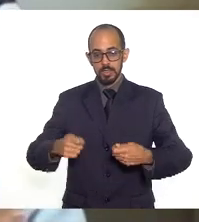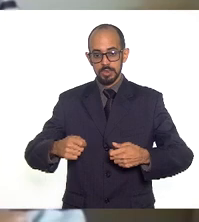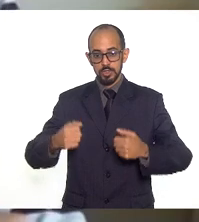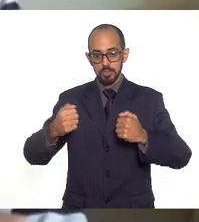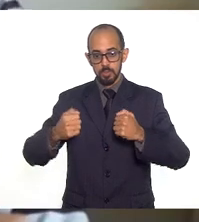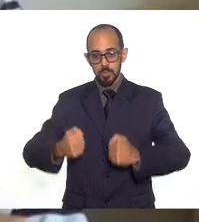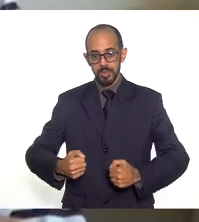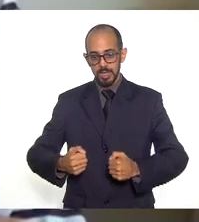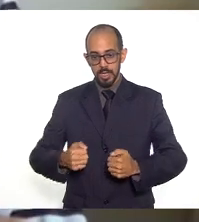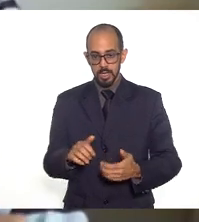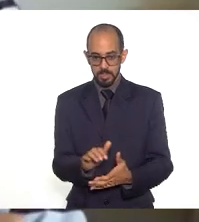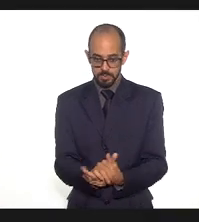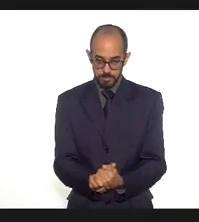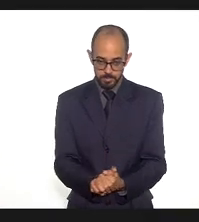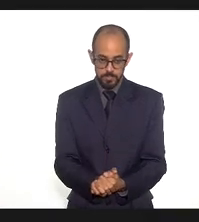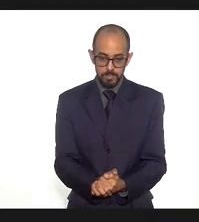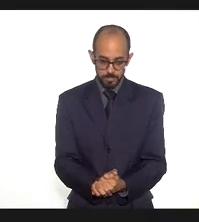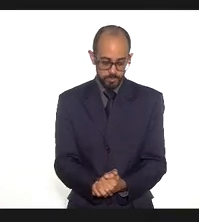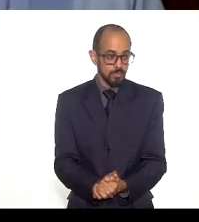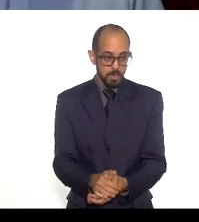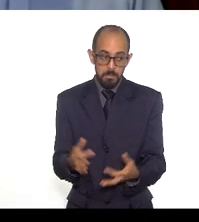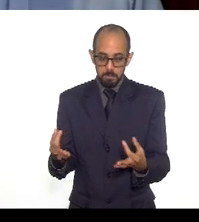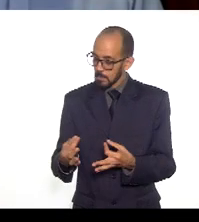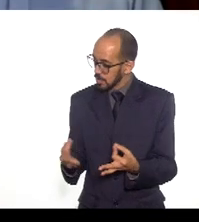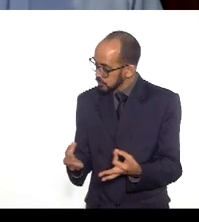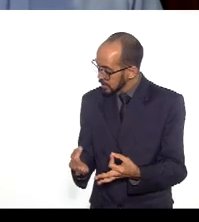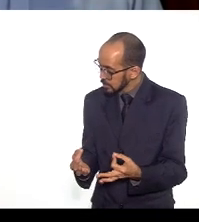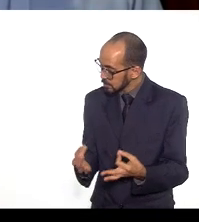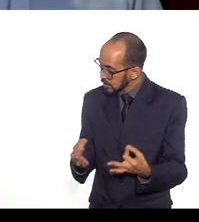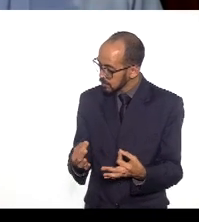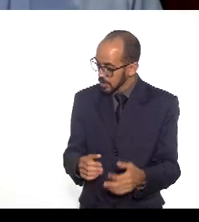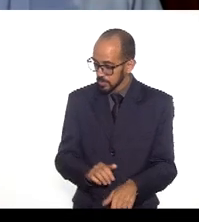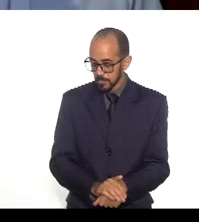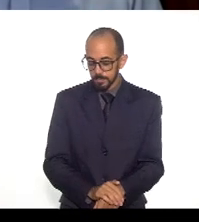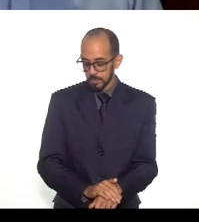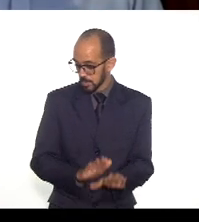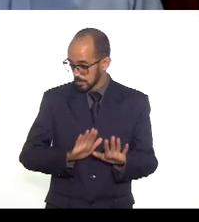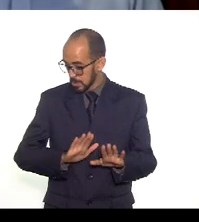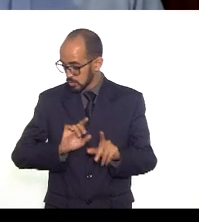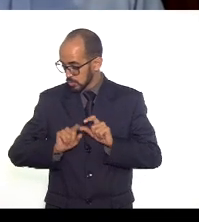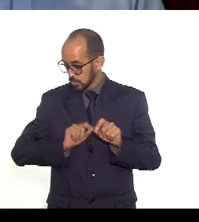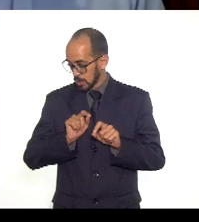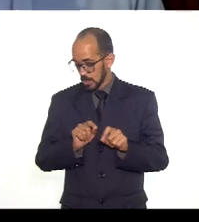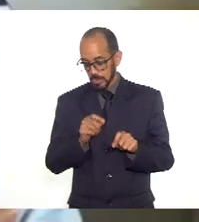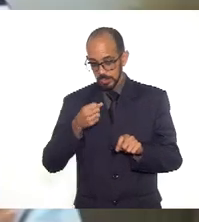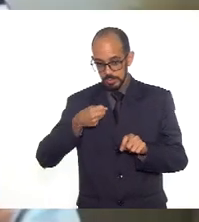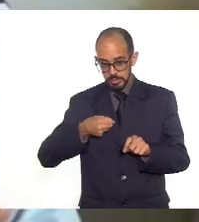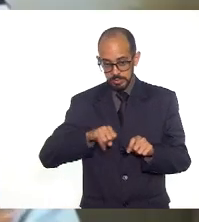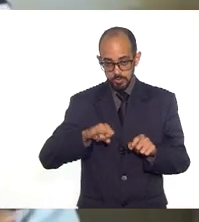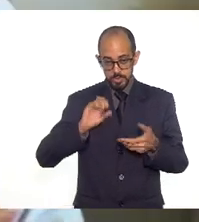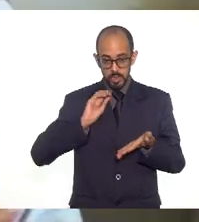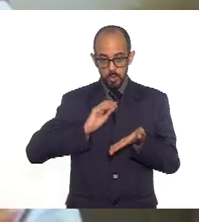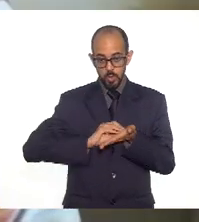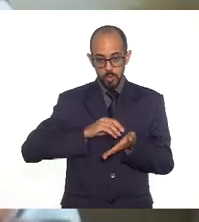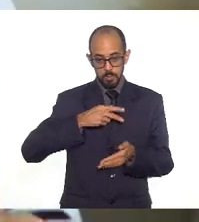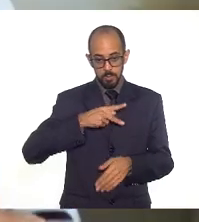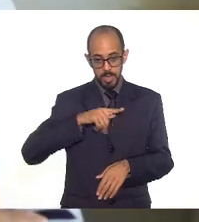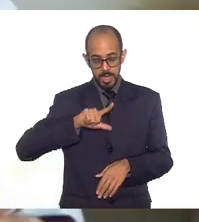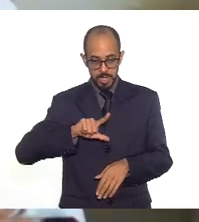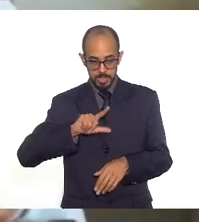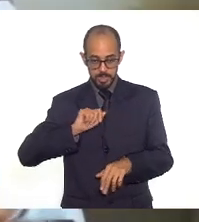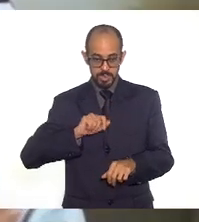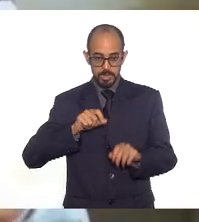e somente de perfeito, assuntos perfeito. Do poder legislativo. Se você tratou disso por PL, que tem